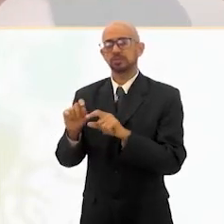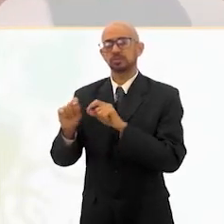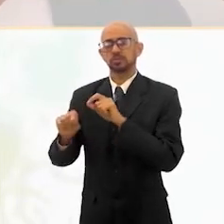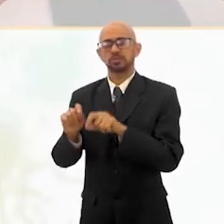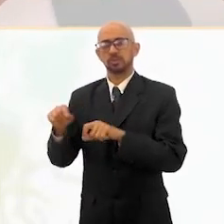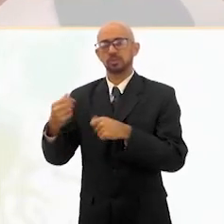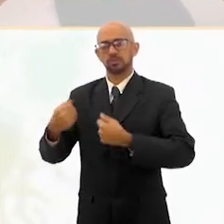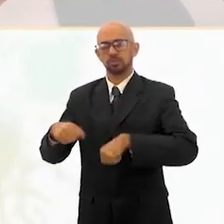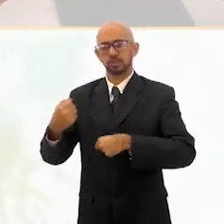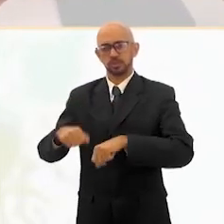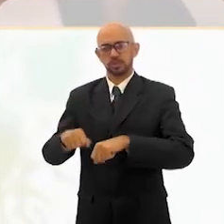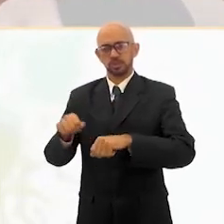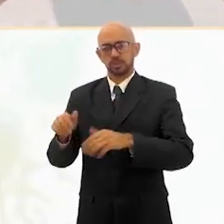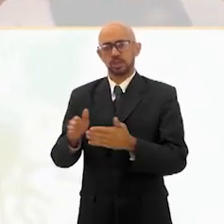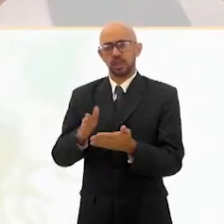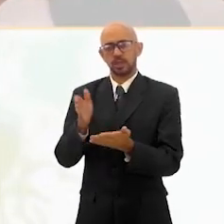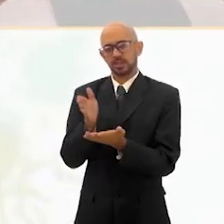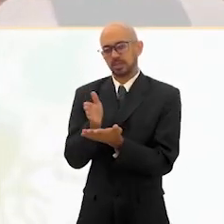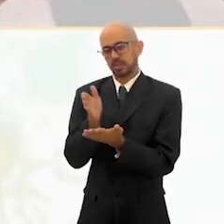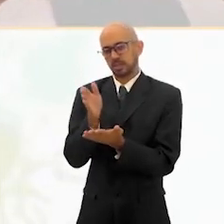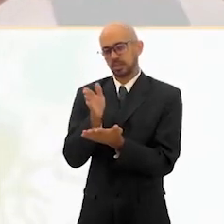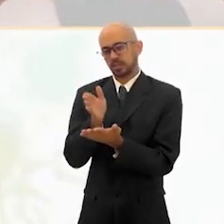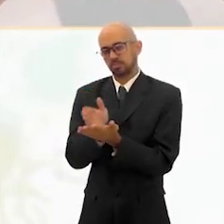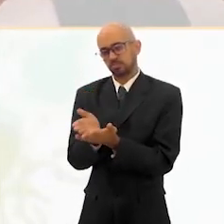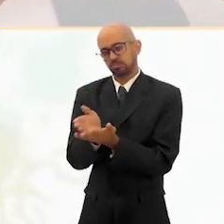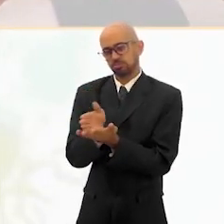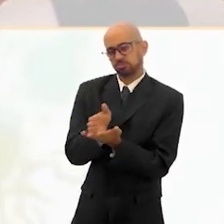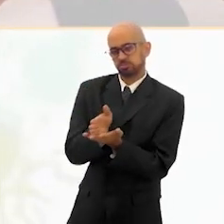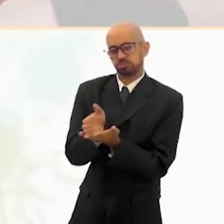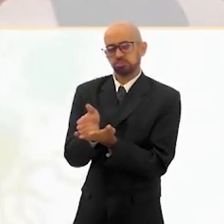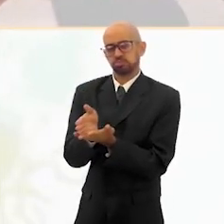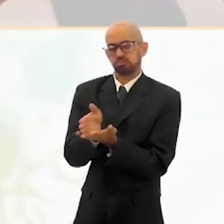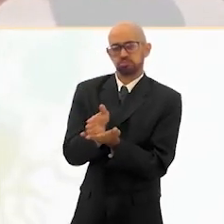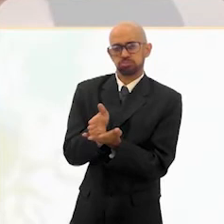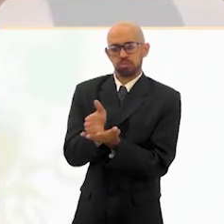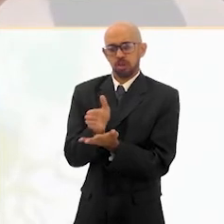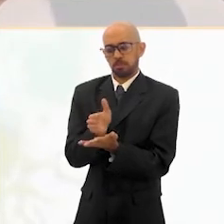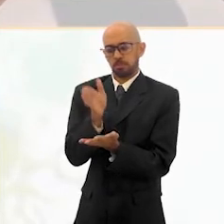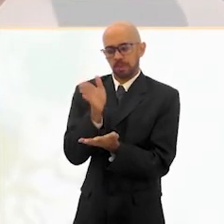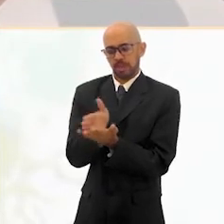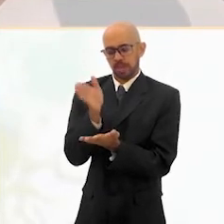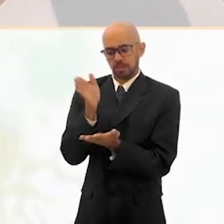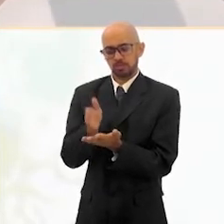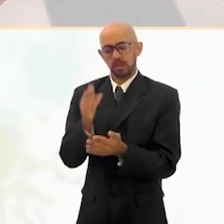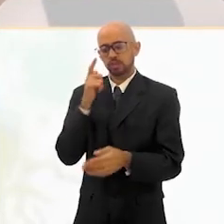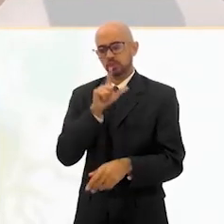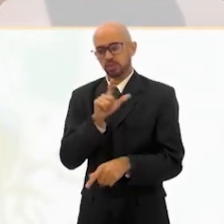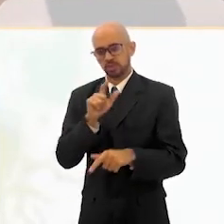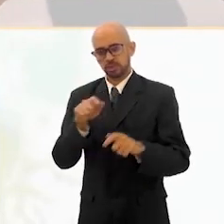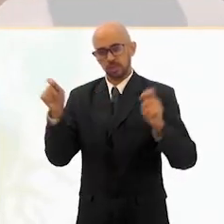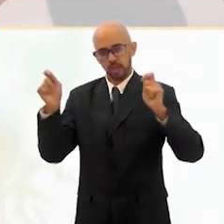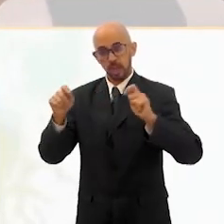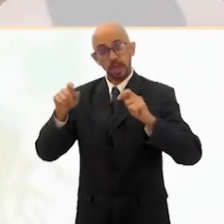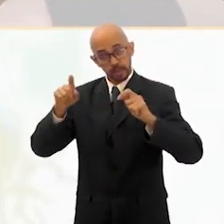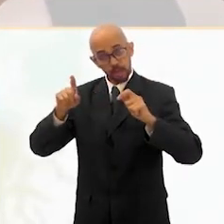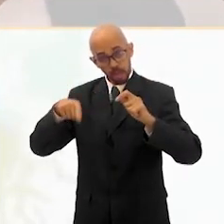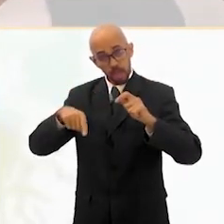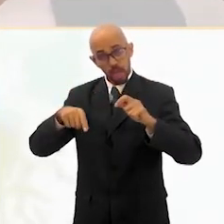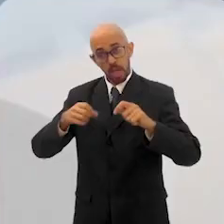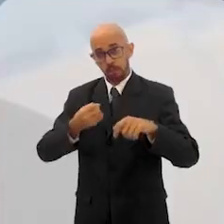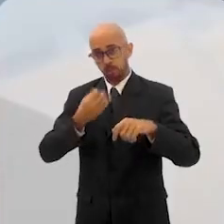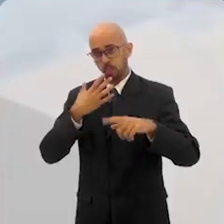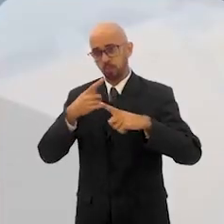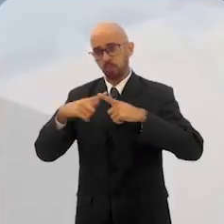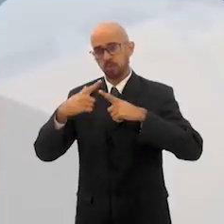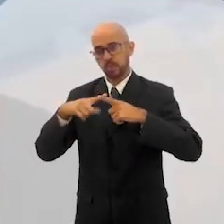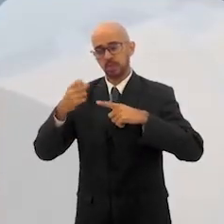que precisa ter esse meio termo entre essas diversas possibilidades. E aí sim é uma vantagem, né? Porque o